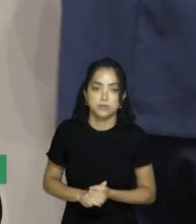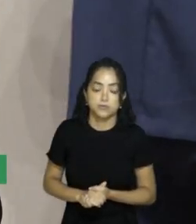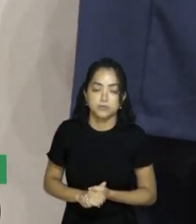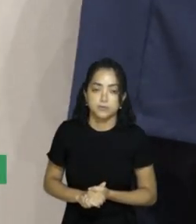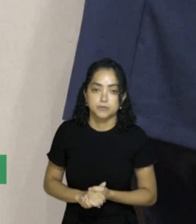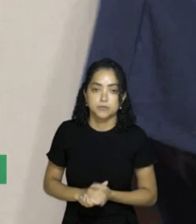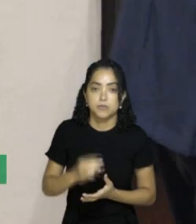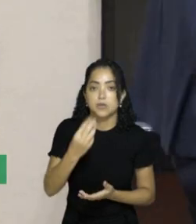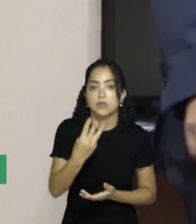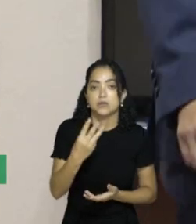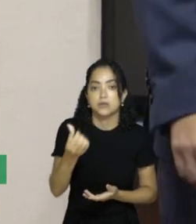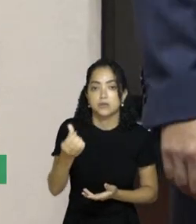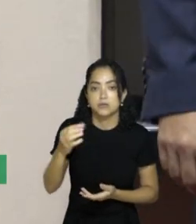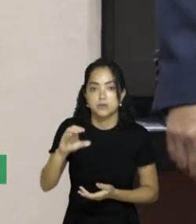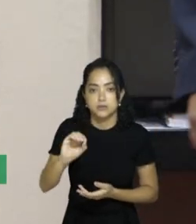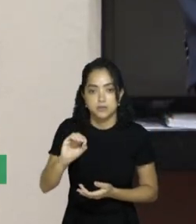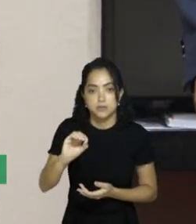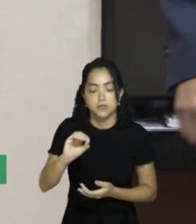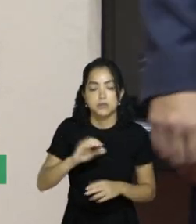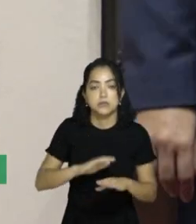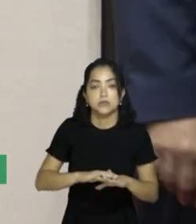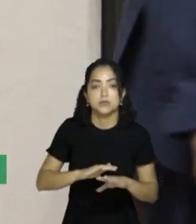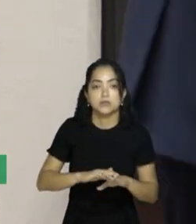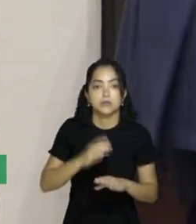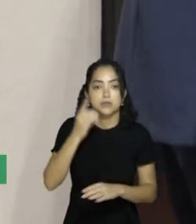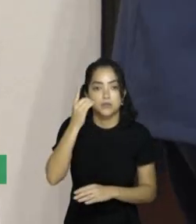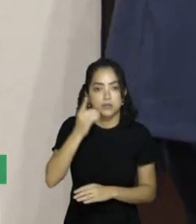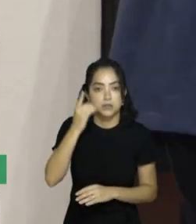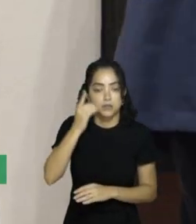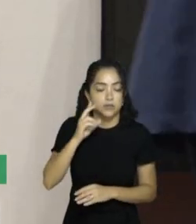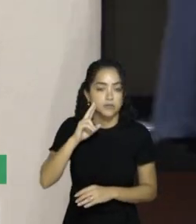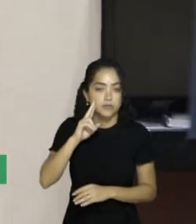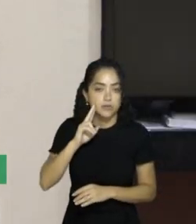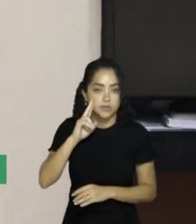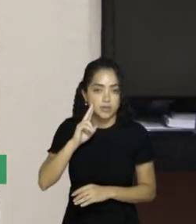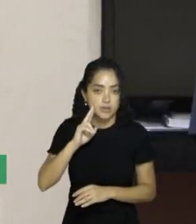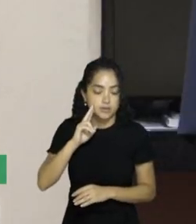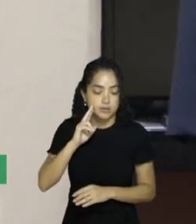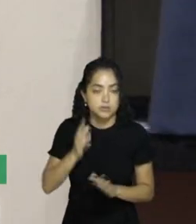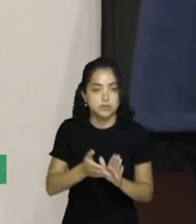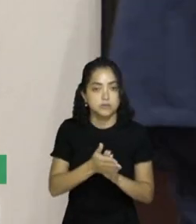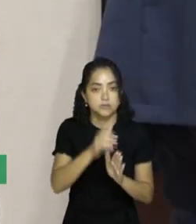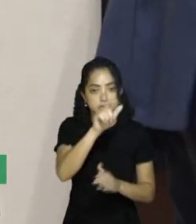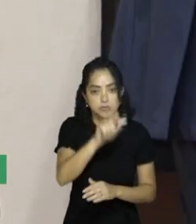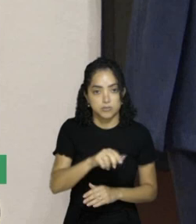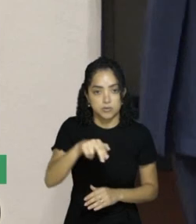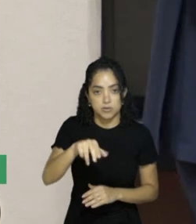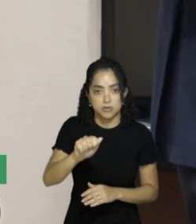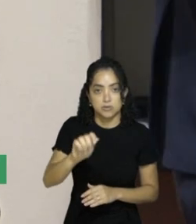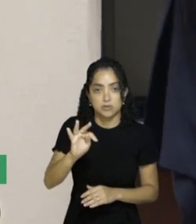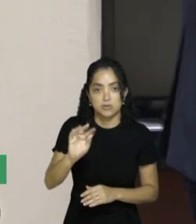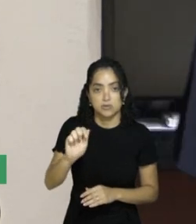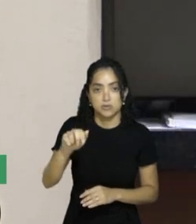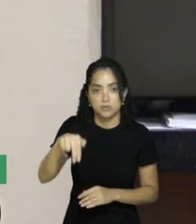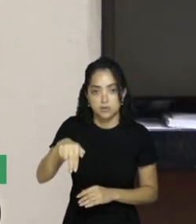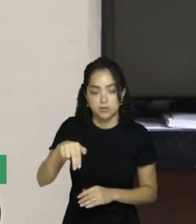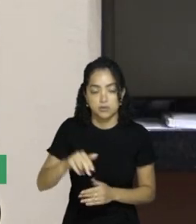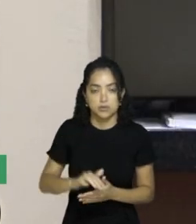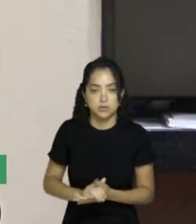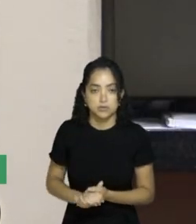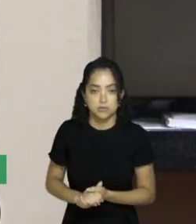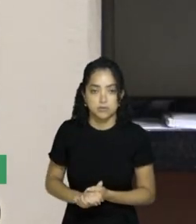emoção 360 2023 autoria Deputado ivanats manifestando aplausos ao Senhor Natan Filgueiras